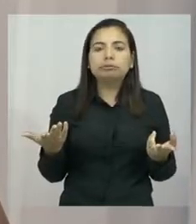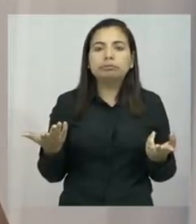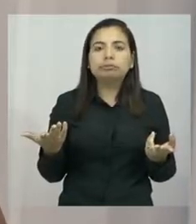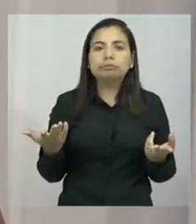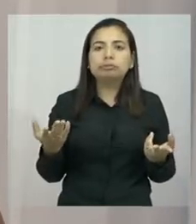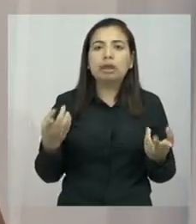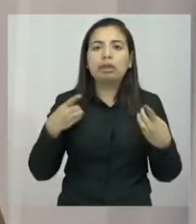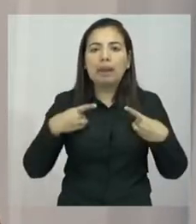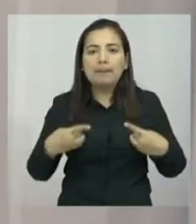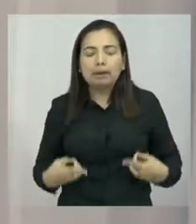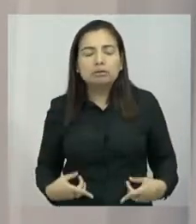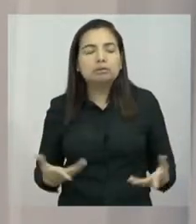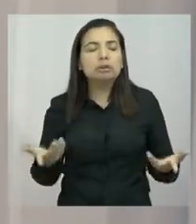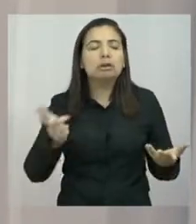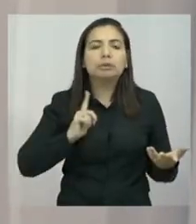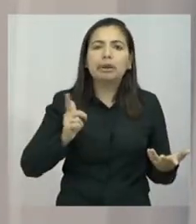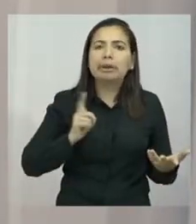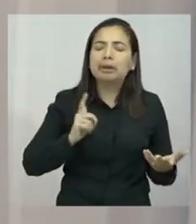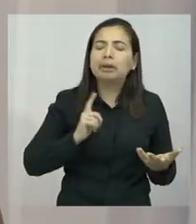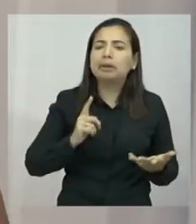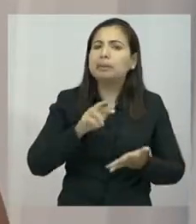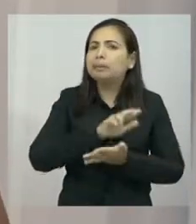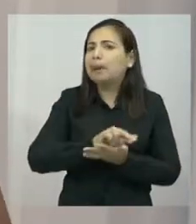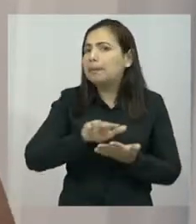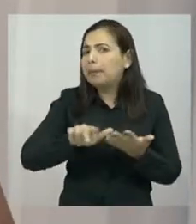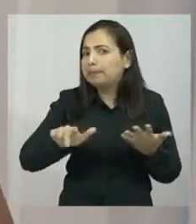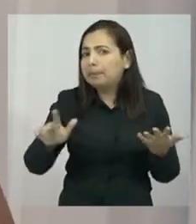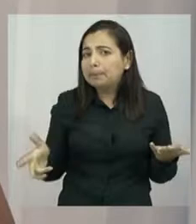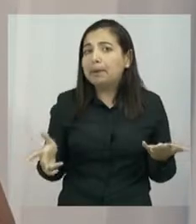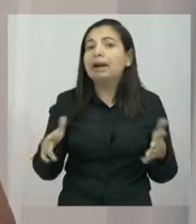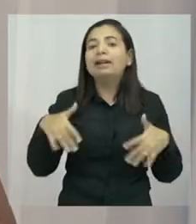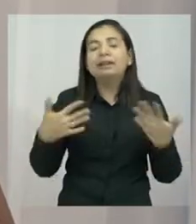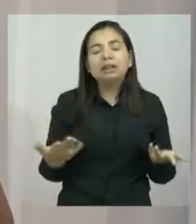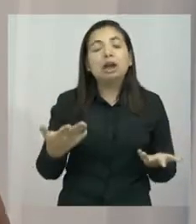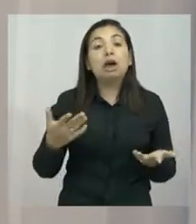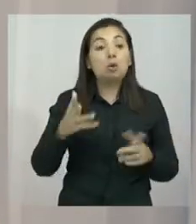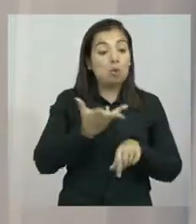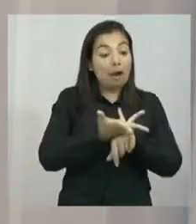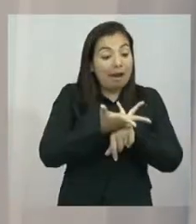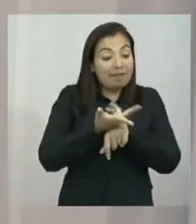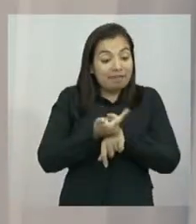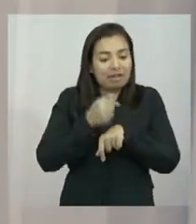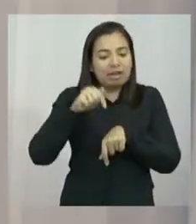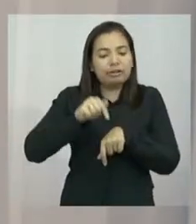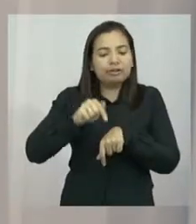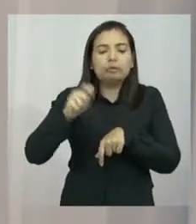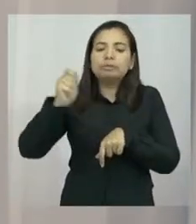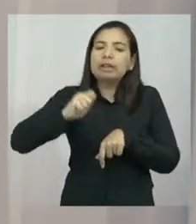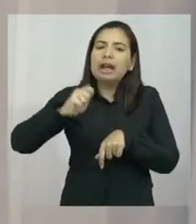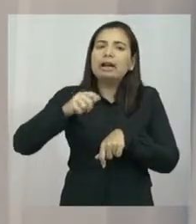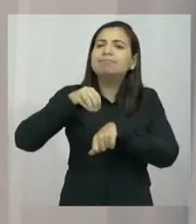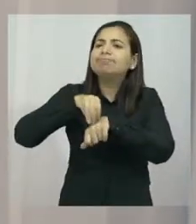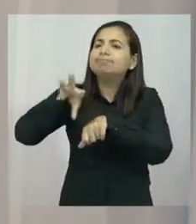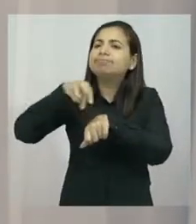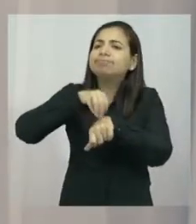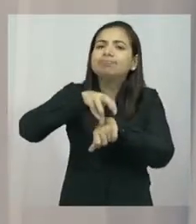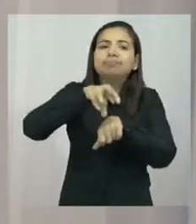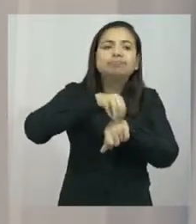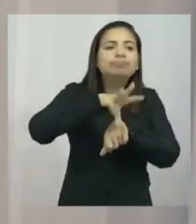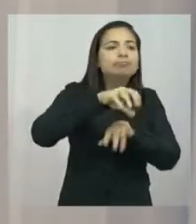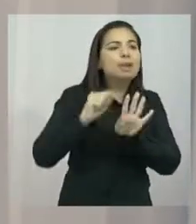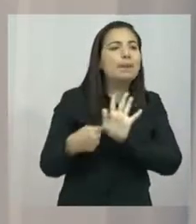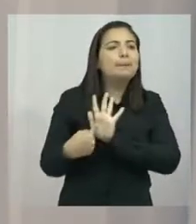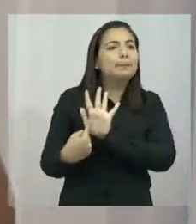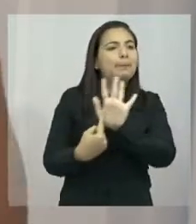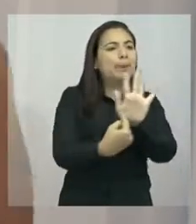através desse evento, a gente passa a mostrar para a nossa comunidade que nós podemos sim,